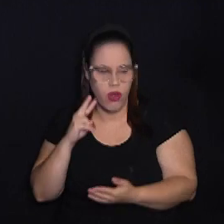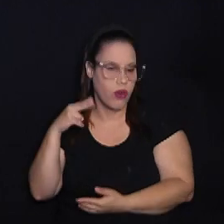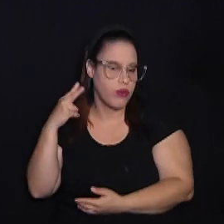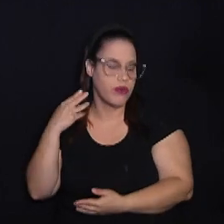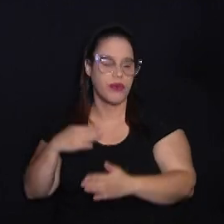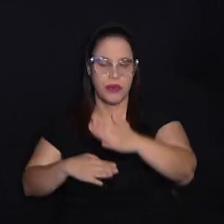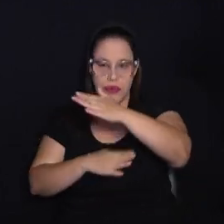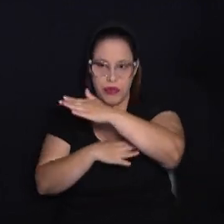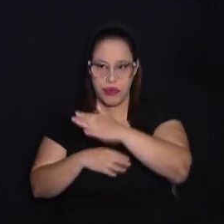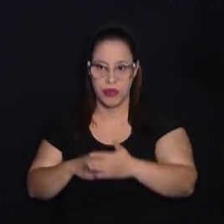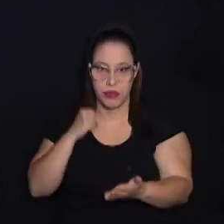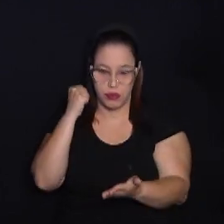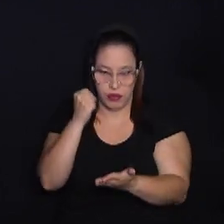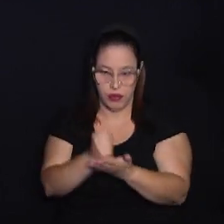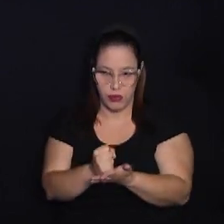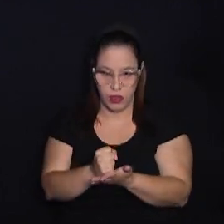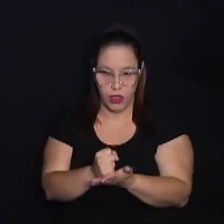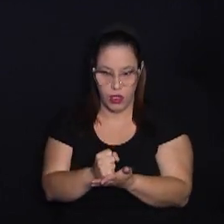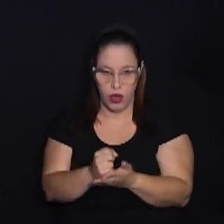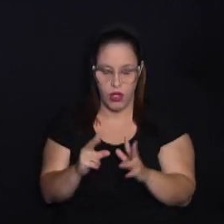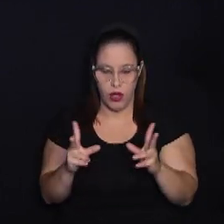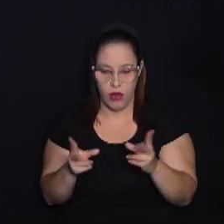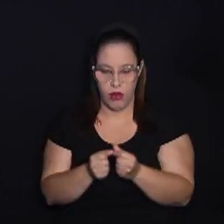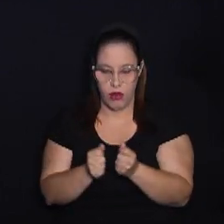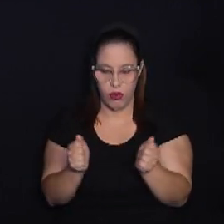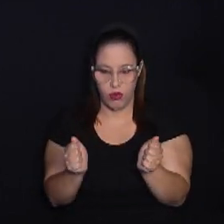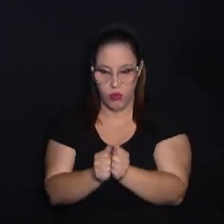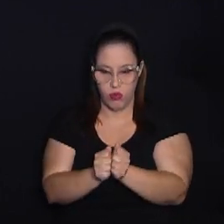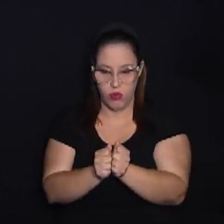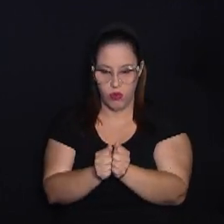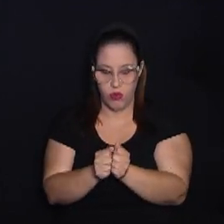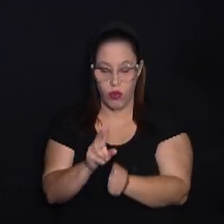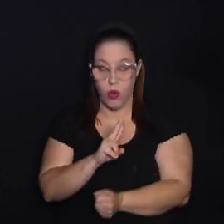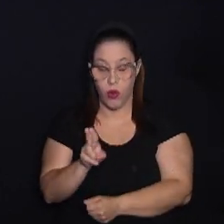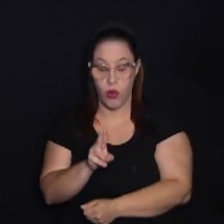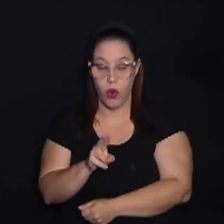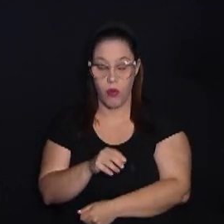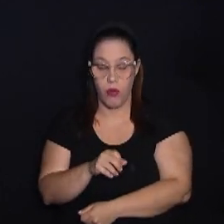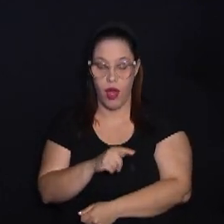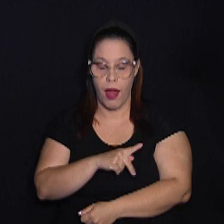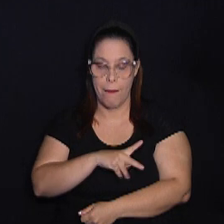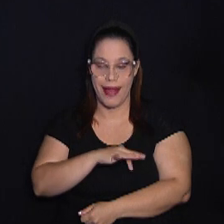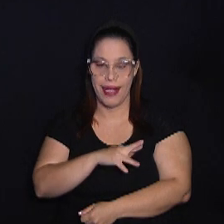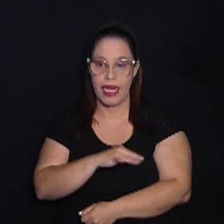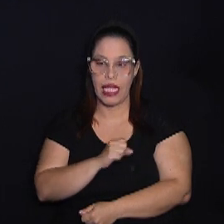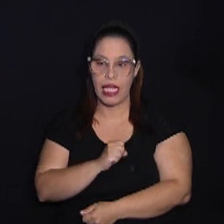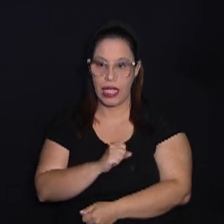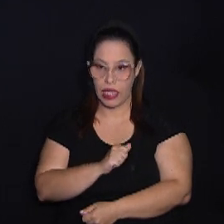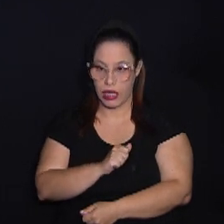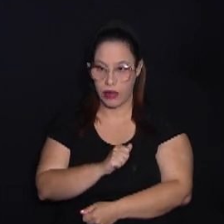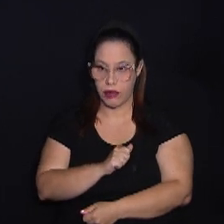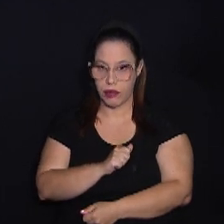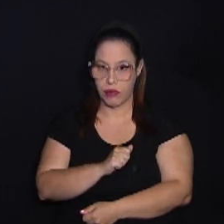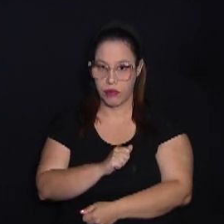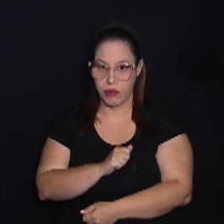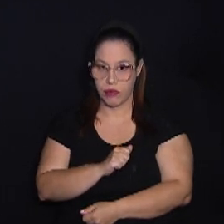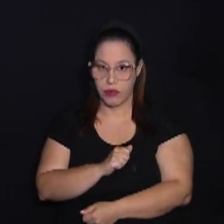Municipal a aprovarem por unanimidade o nome da Maria Aparecida,